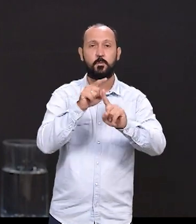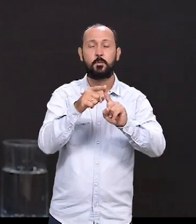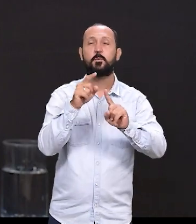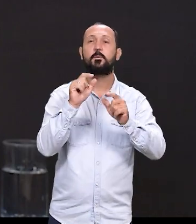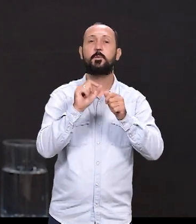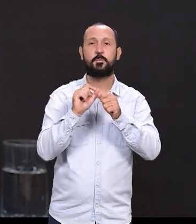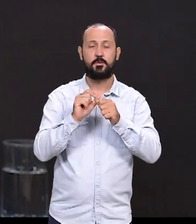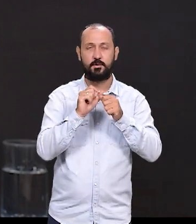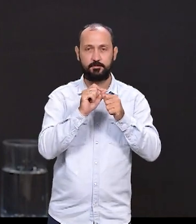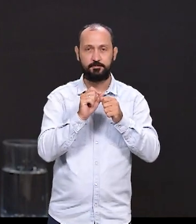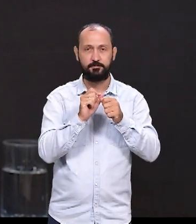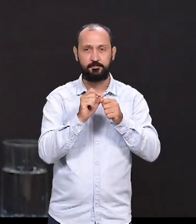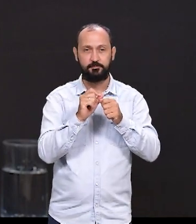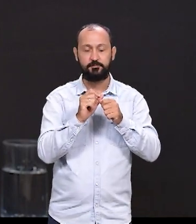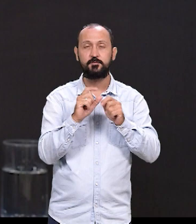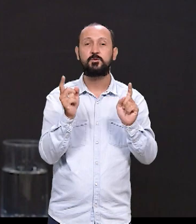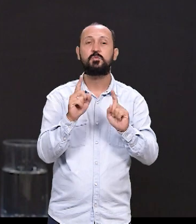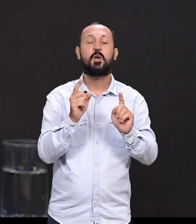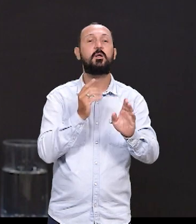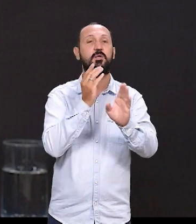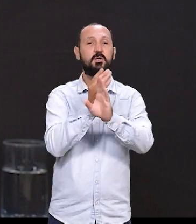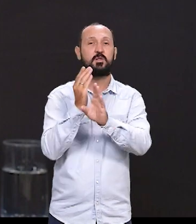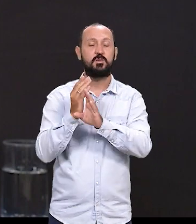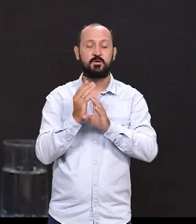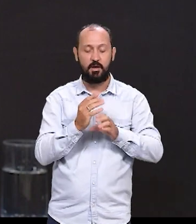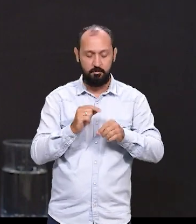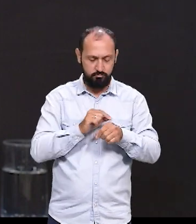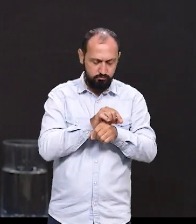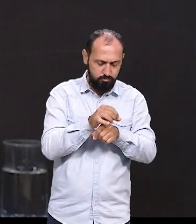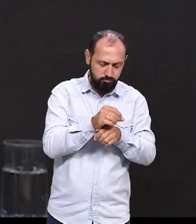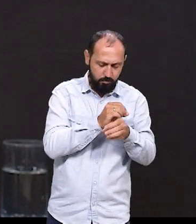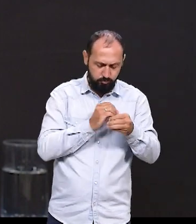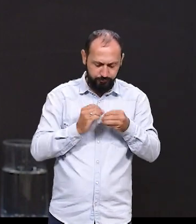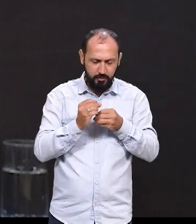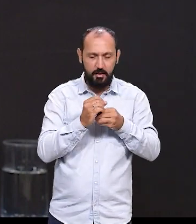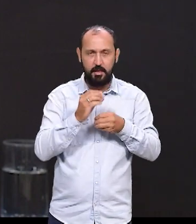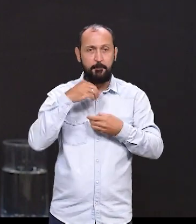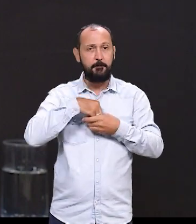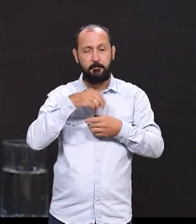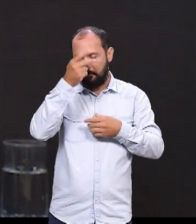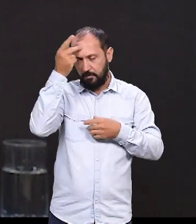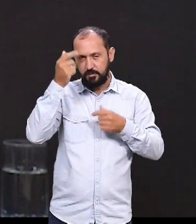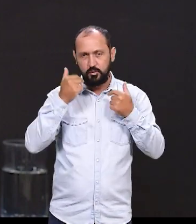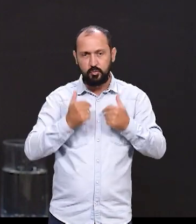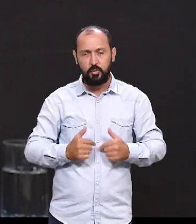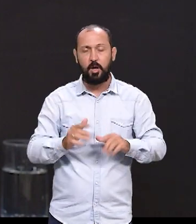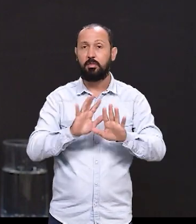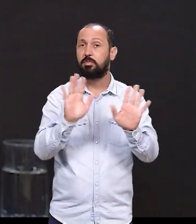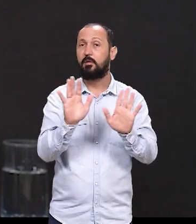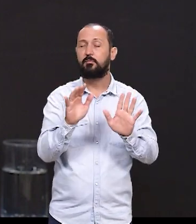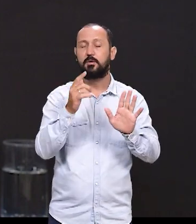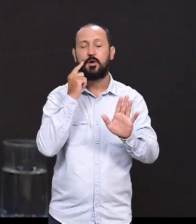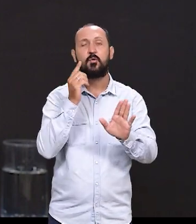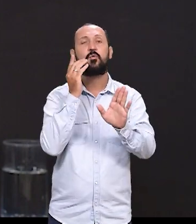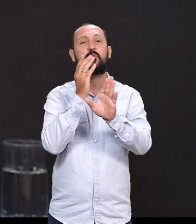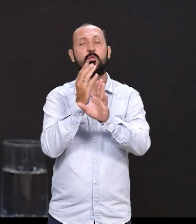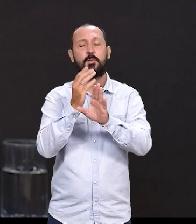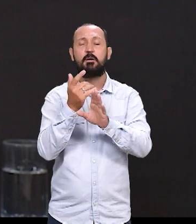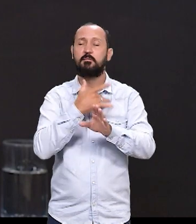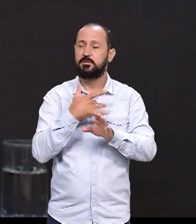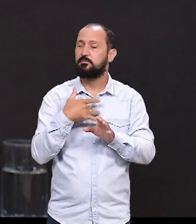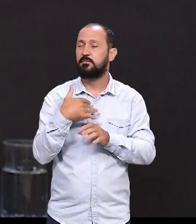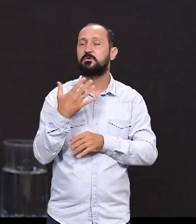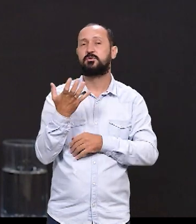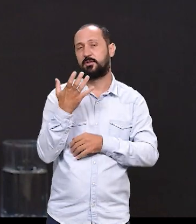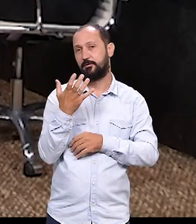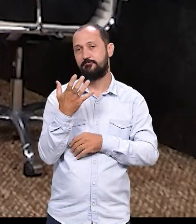objetivo foi alcançado por quê nosso ob objetivo não é detectar tumor no interior detectar tumor nas pessoas muito pelo contrário é e confirmar que as pessoas